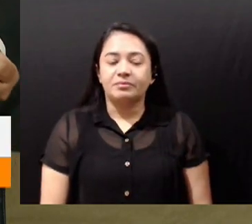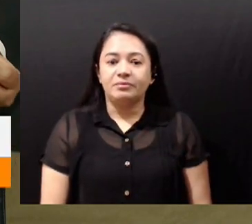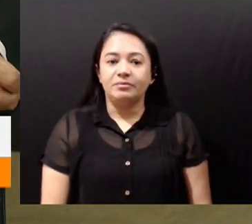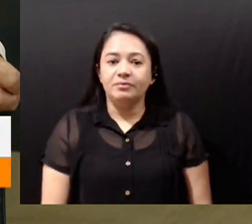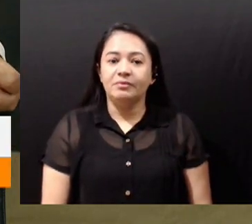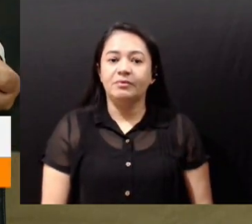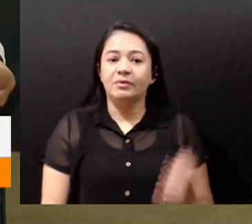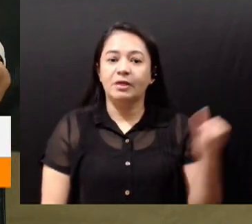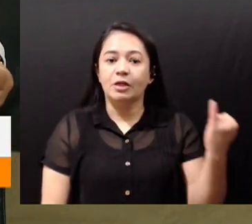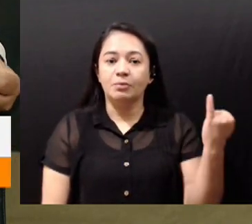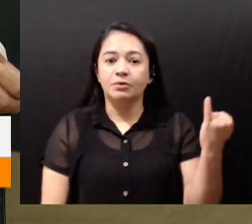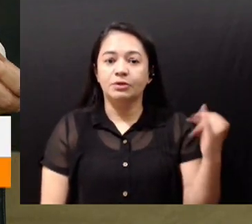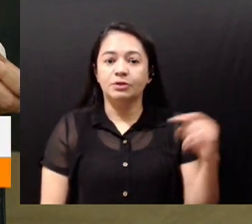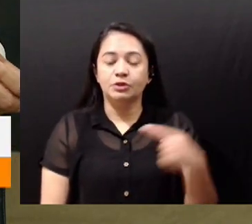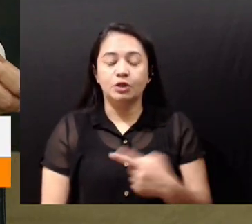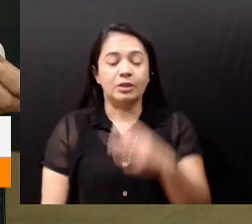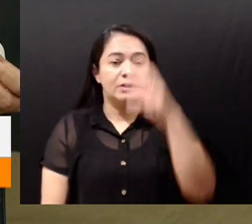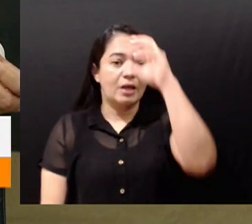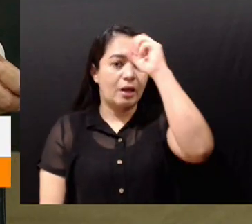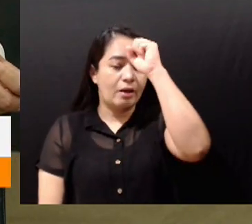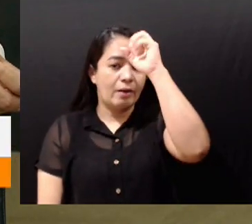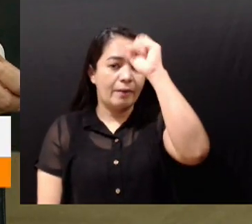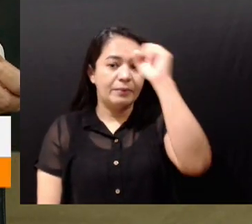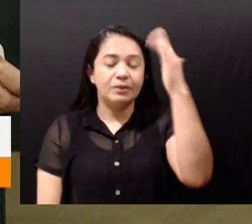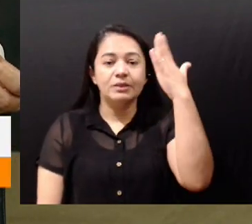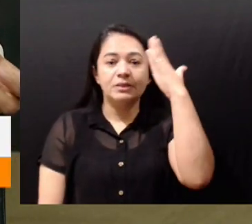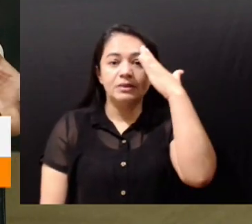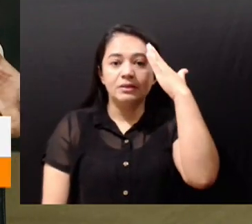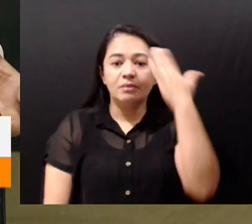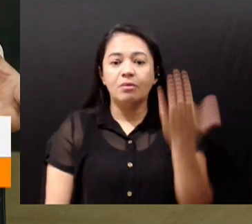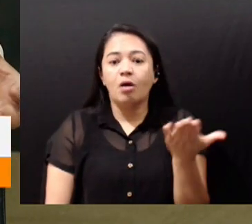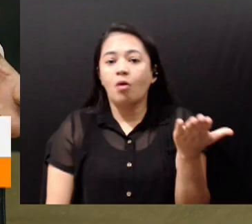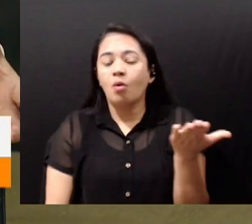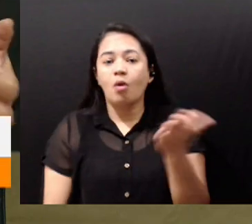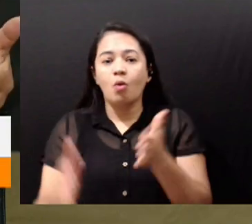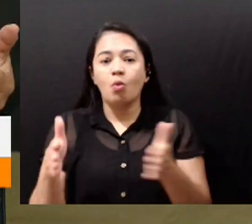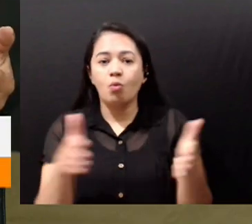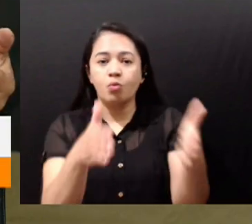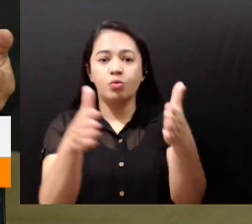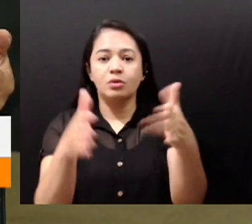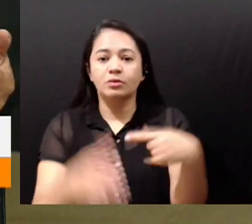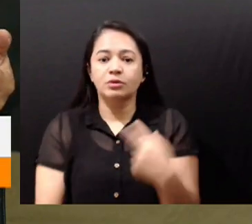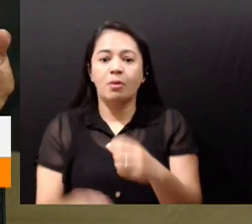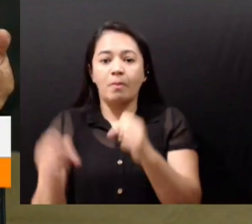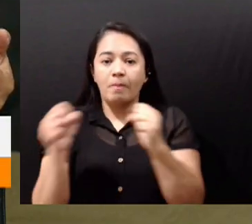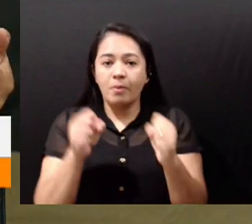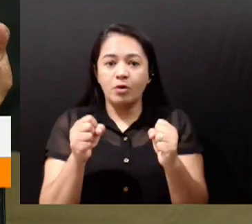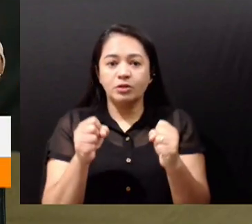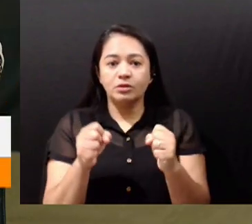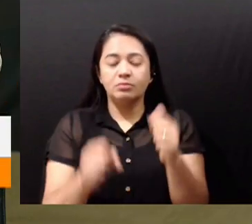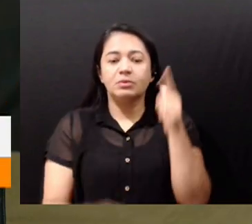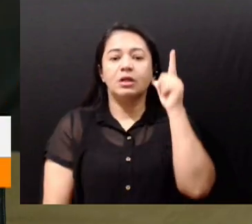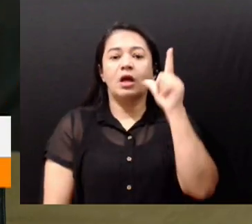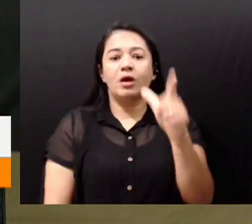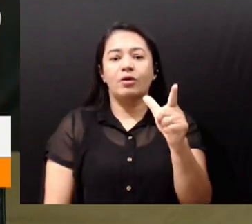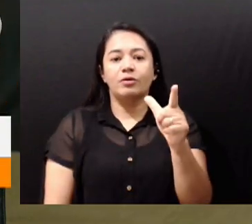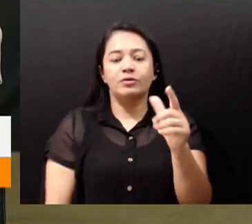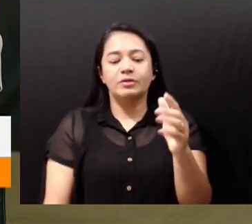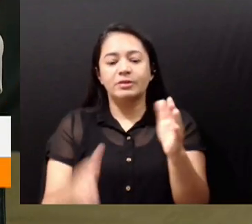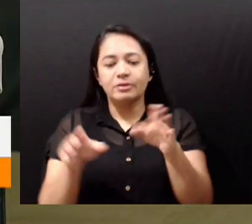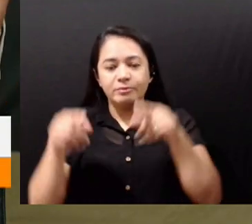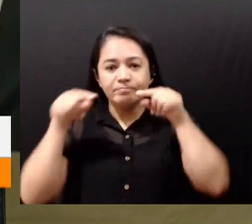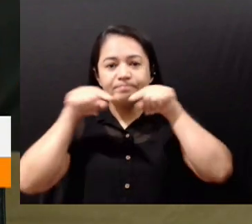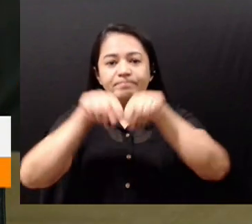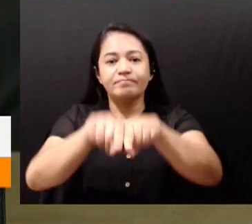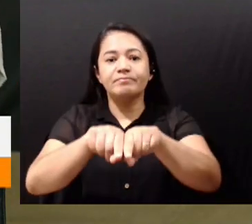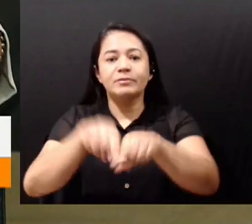gente aprender e saber qual o caminho que a gente pode seguir para ter esse realinhamento interno, para poder conseguir o que